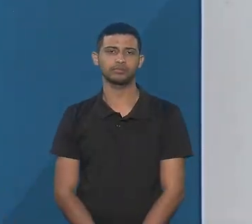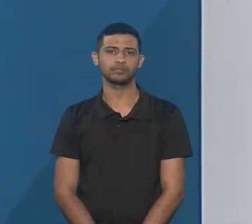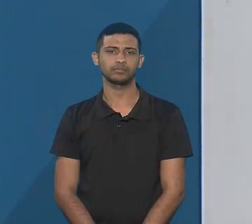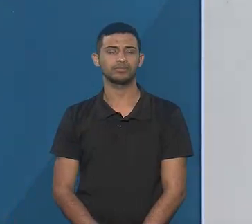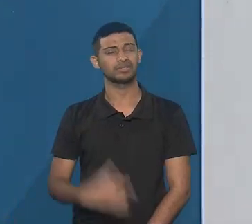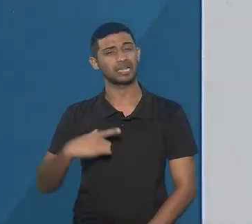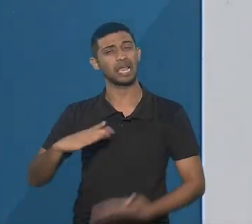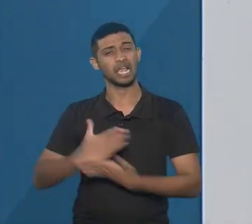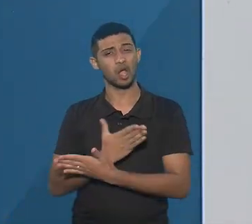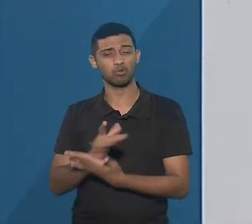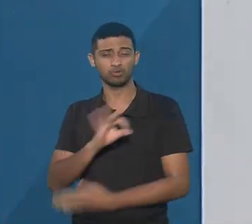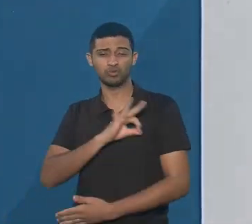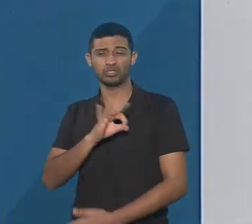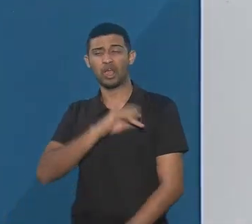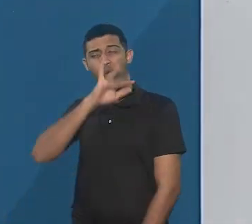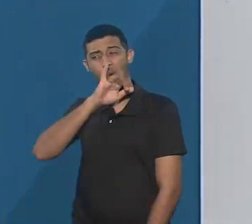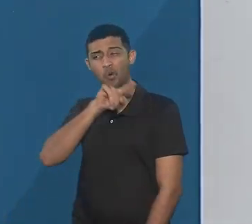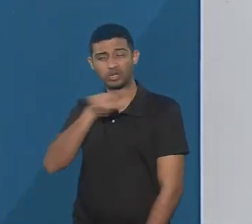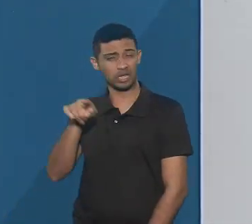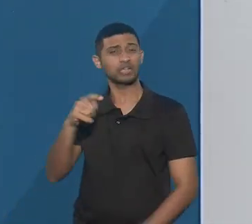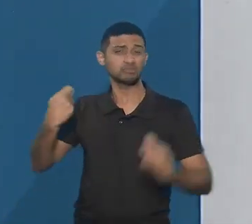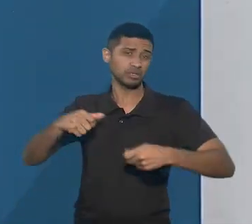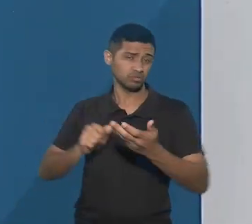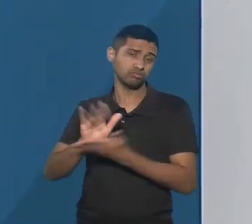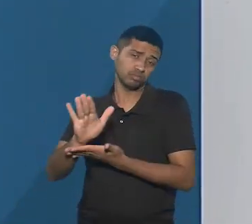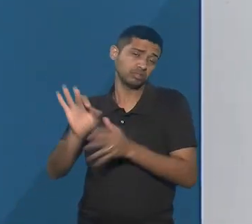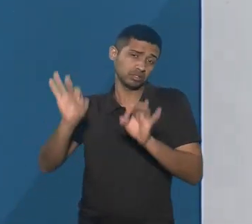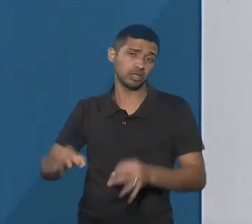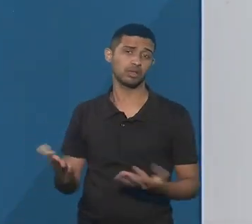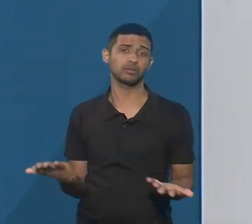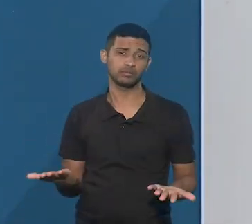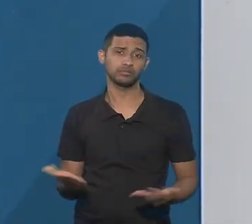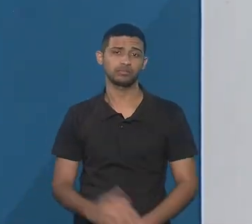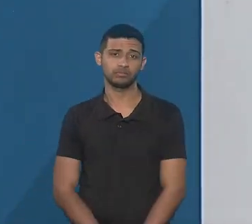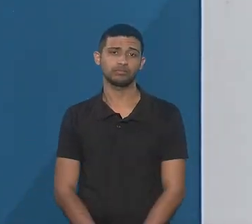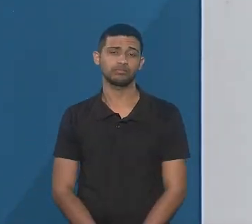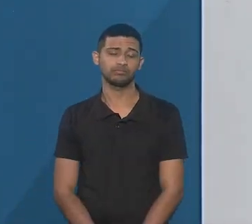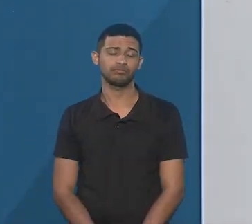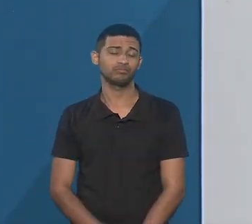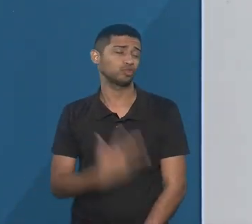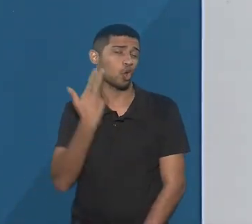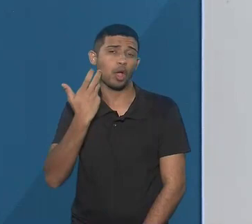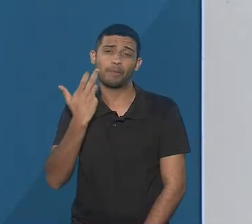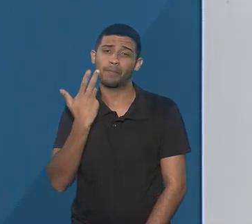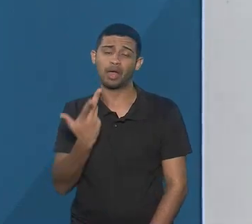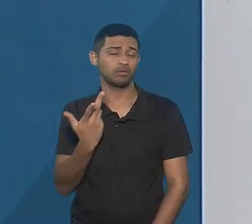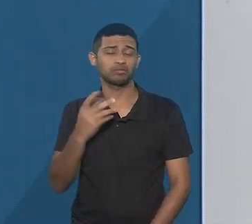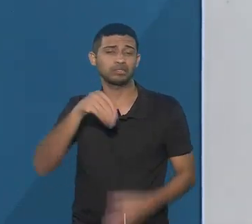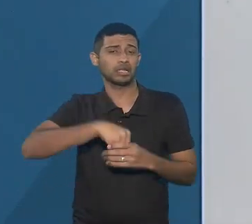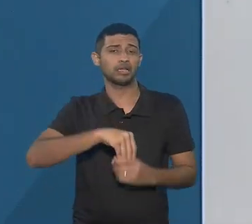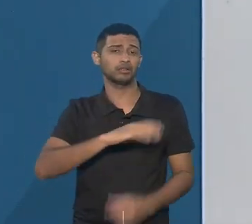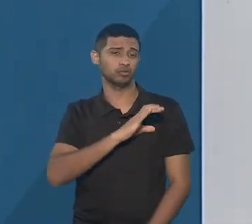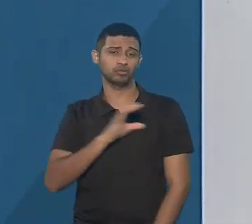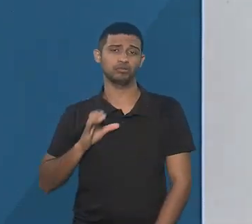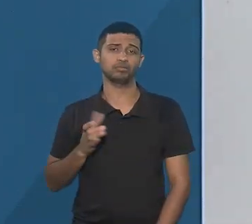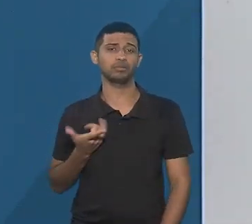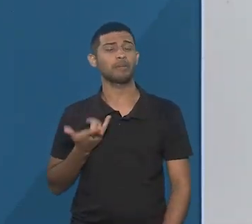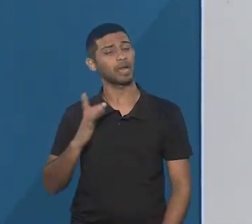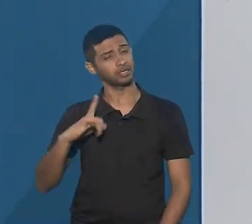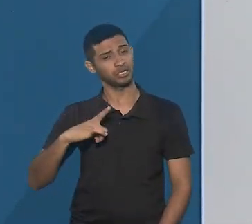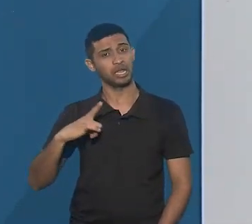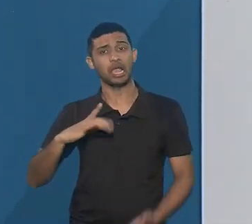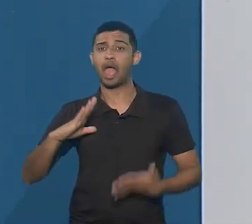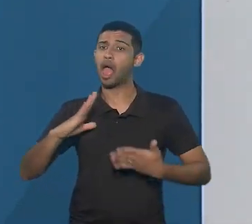justos. Os maus policiais que sejam expulsos mesmo. Ninguém... Isso é ponto comum dentro daquela